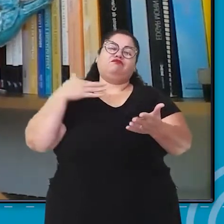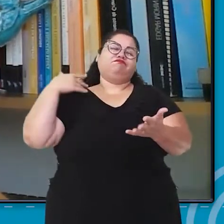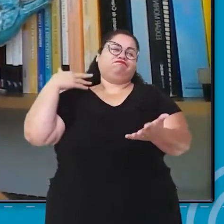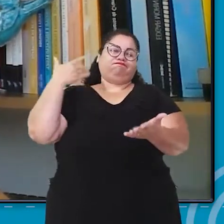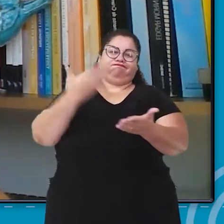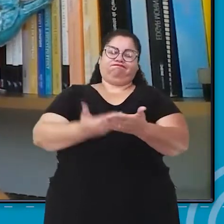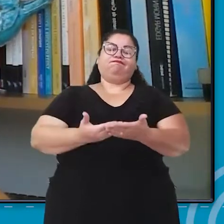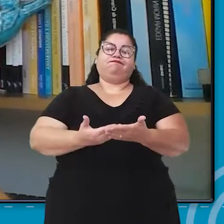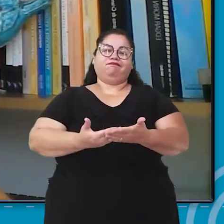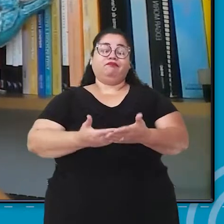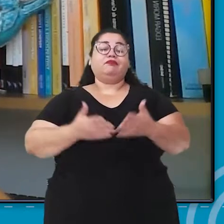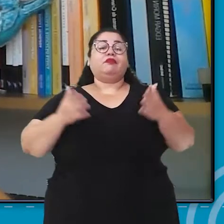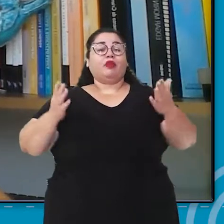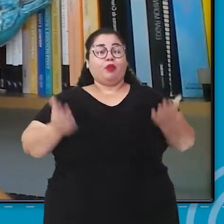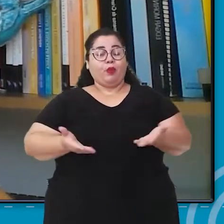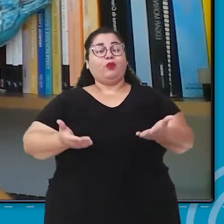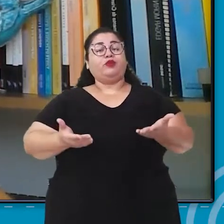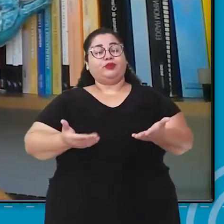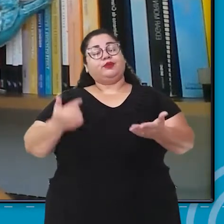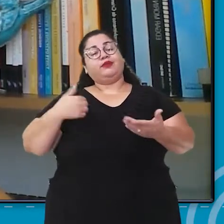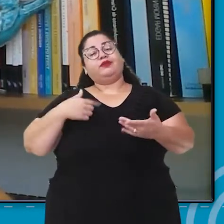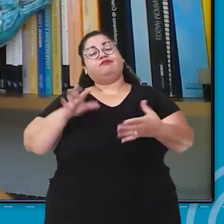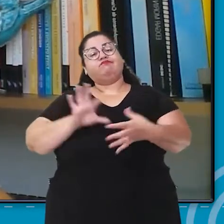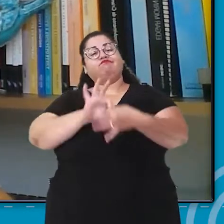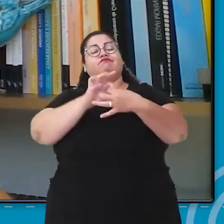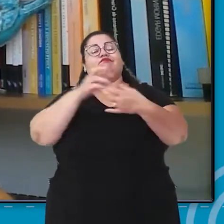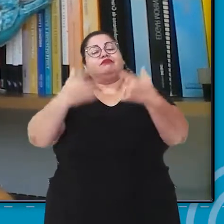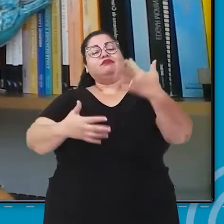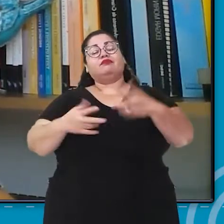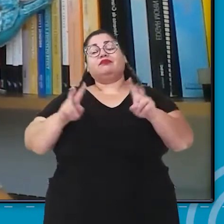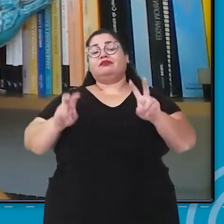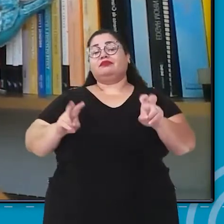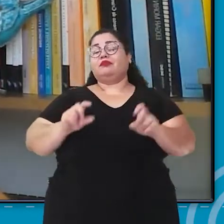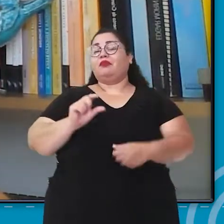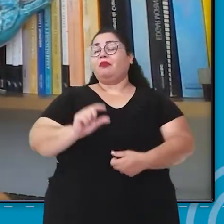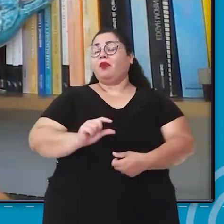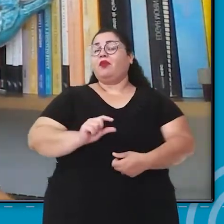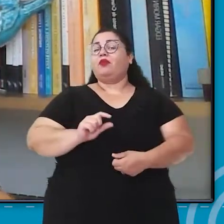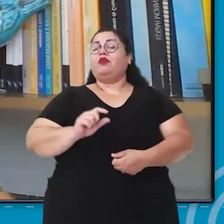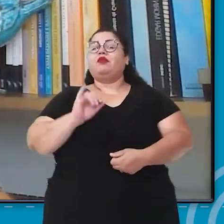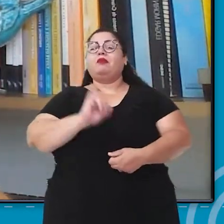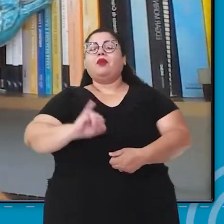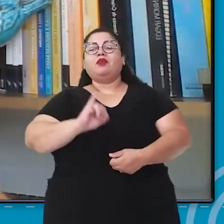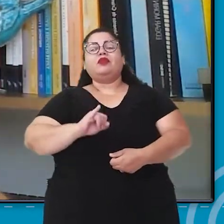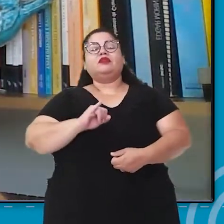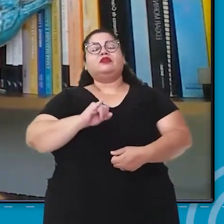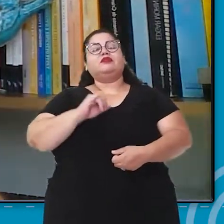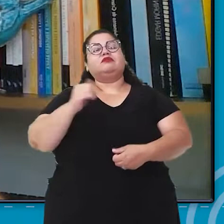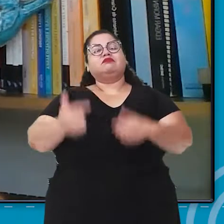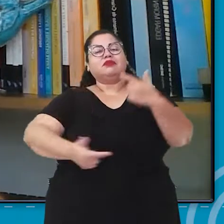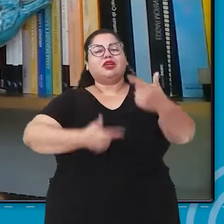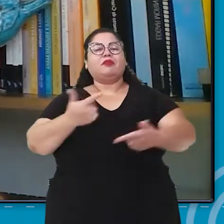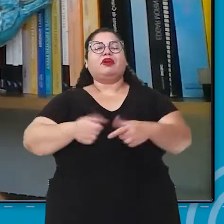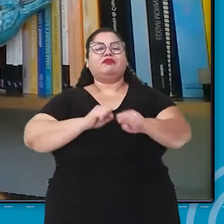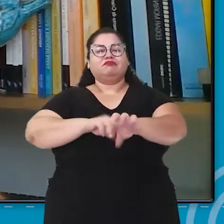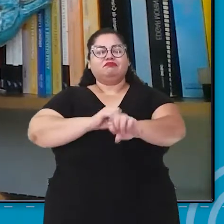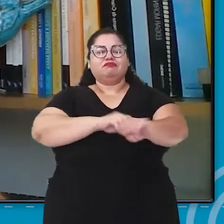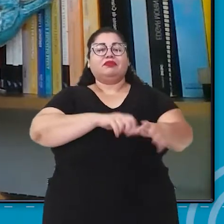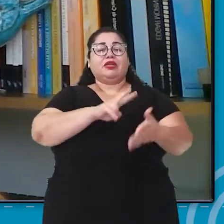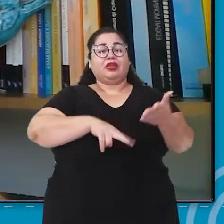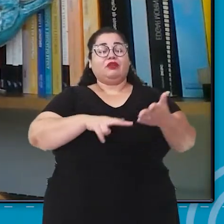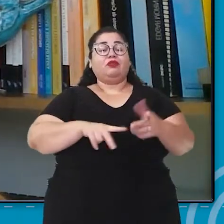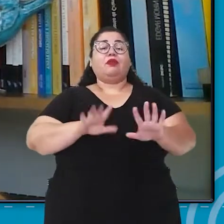tempo. Hoje o que nos une aqui é falar um pouco sobre a importância do trabalho de leitura, mas